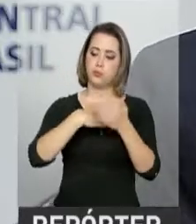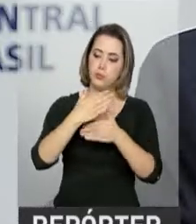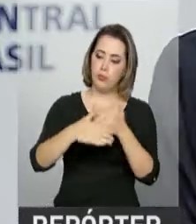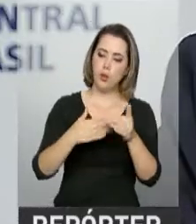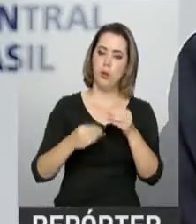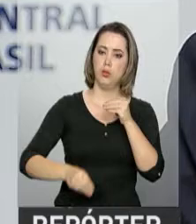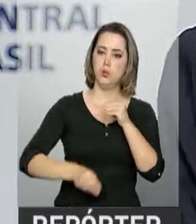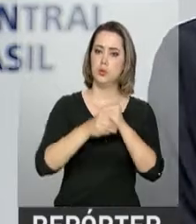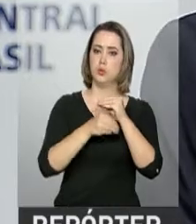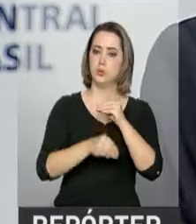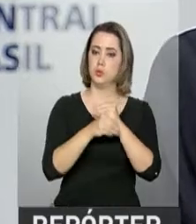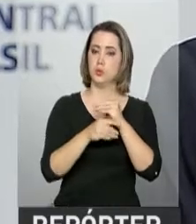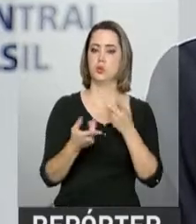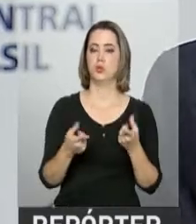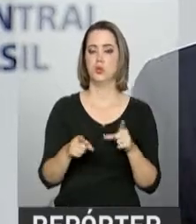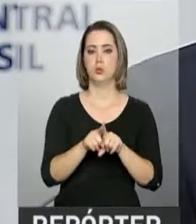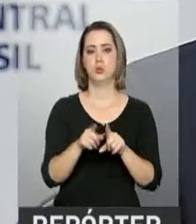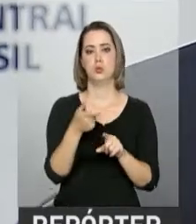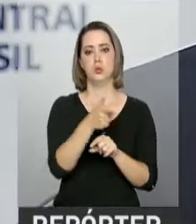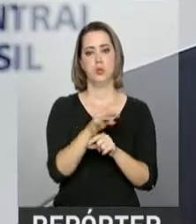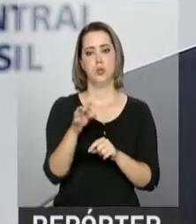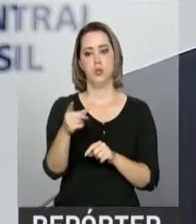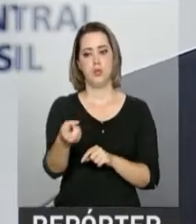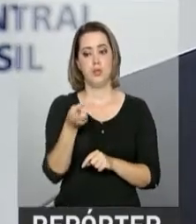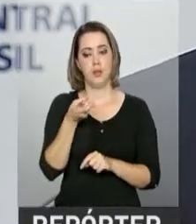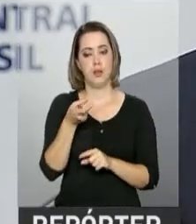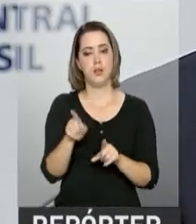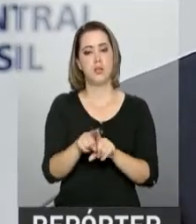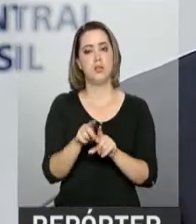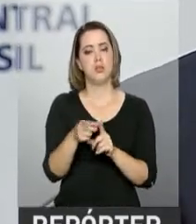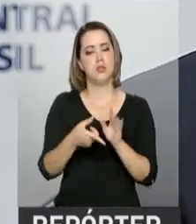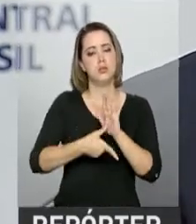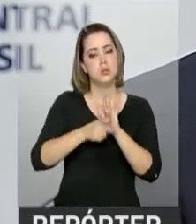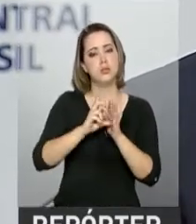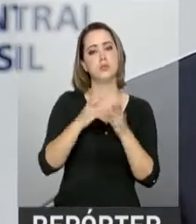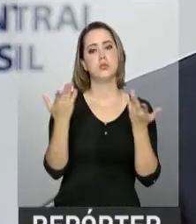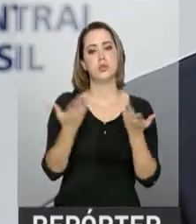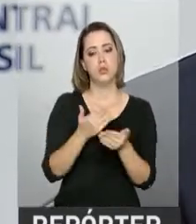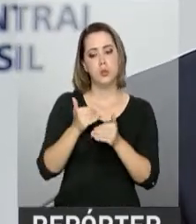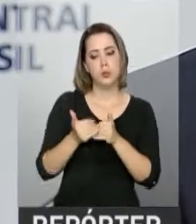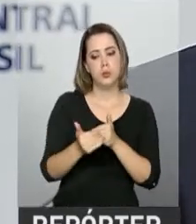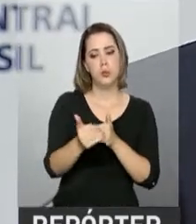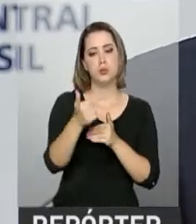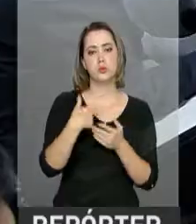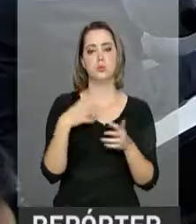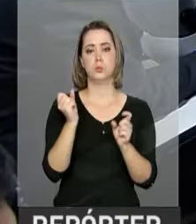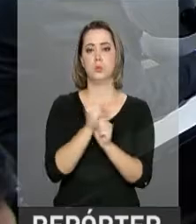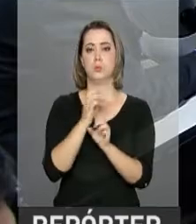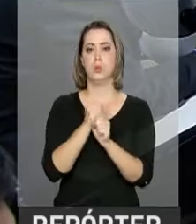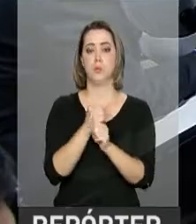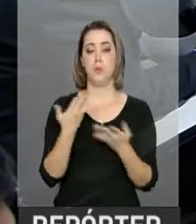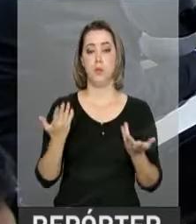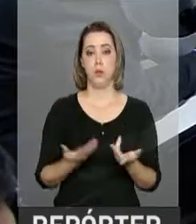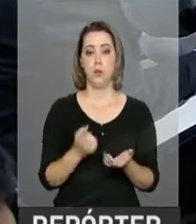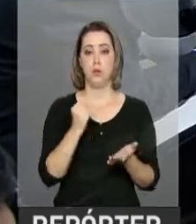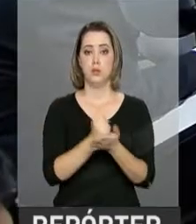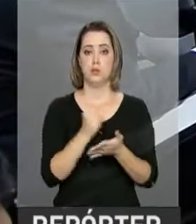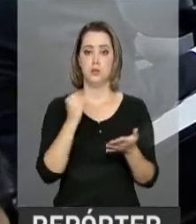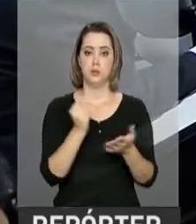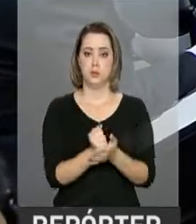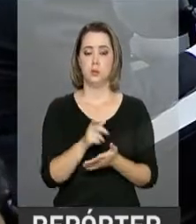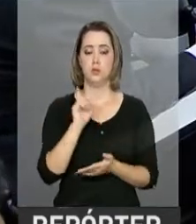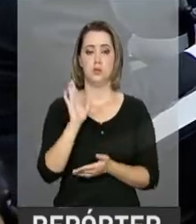tjlp taxa de juros de longo prazo que por enquanto continuará a ser calculada os contratos